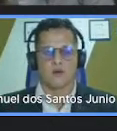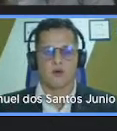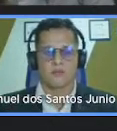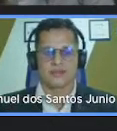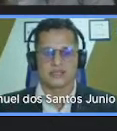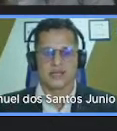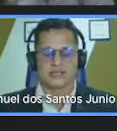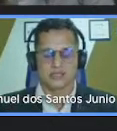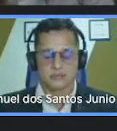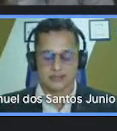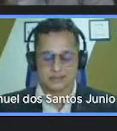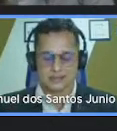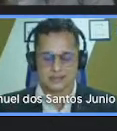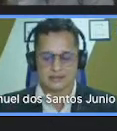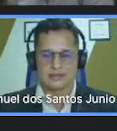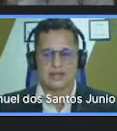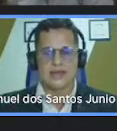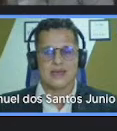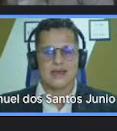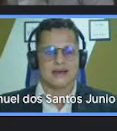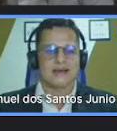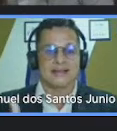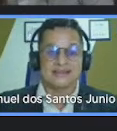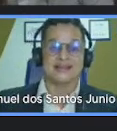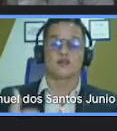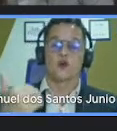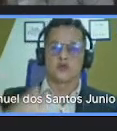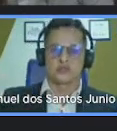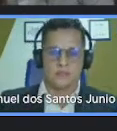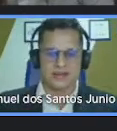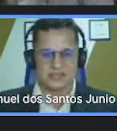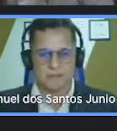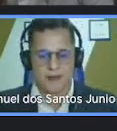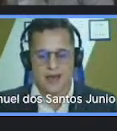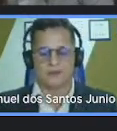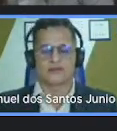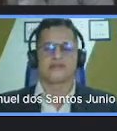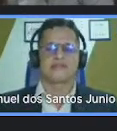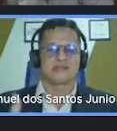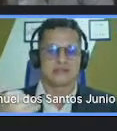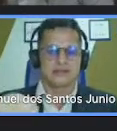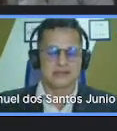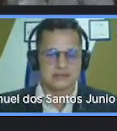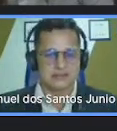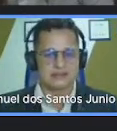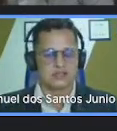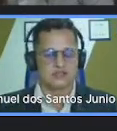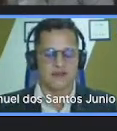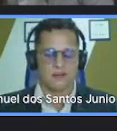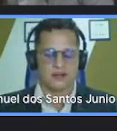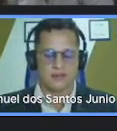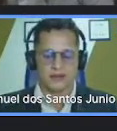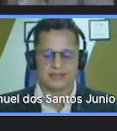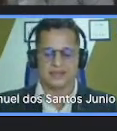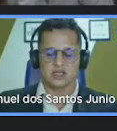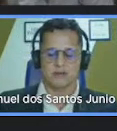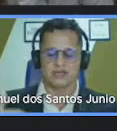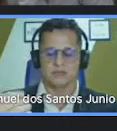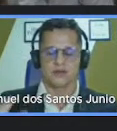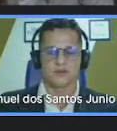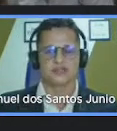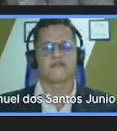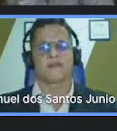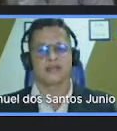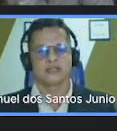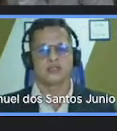ao Comitê de Ética e Pesquisa. Agradecer a todos que participaram, que estiveram aqui presentes,